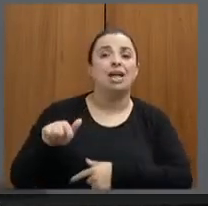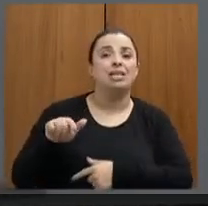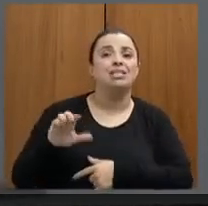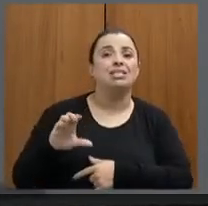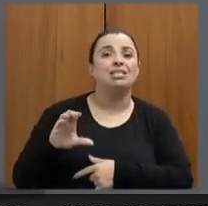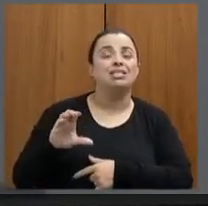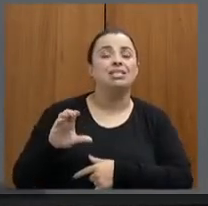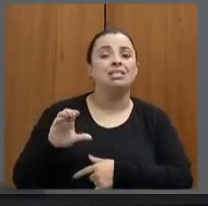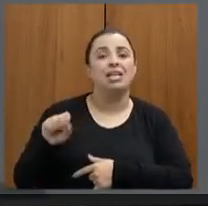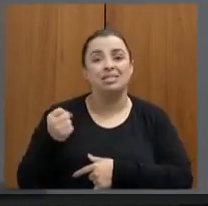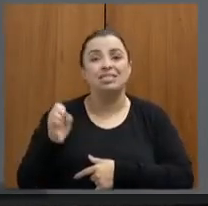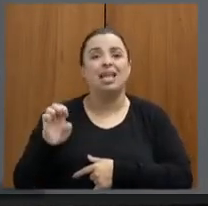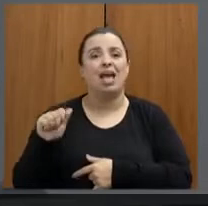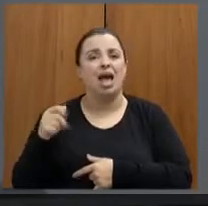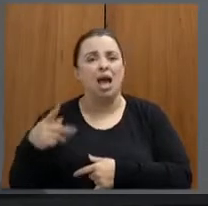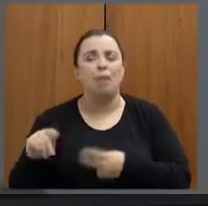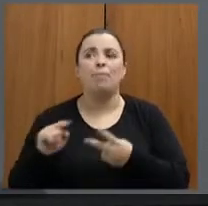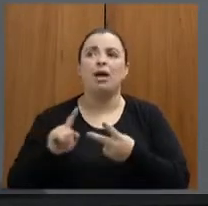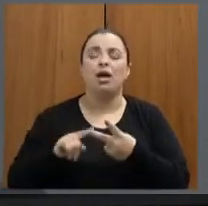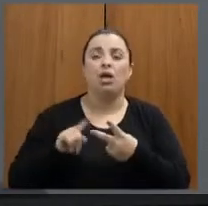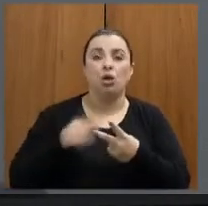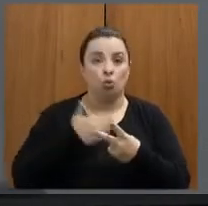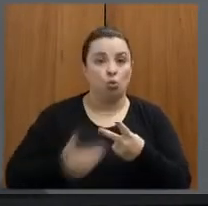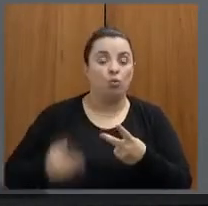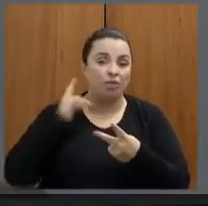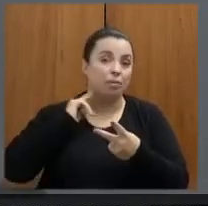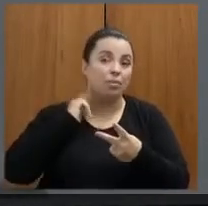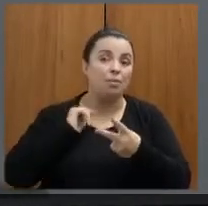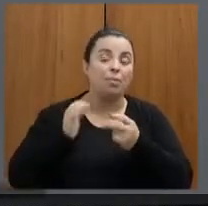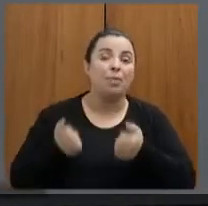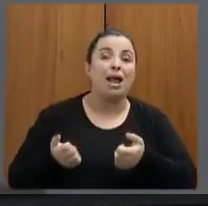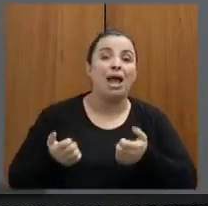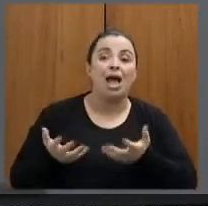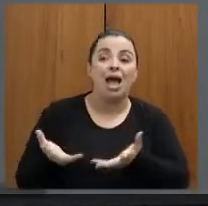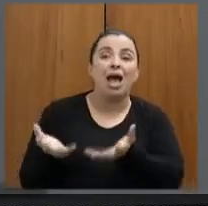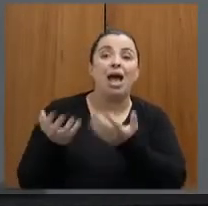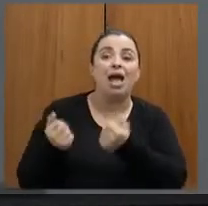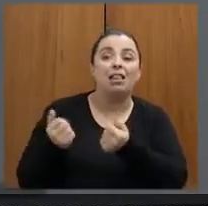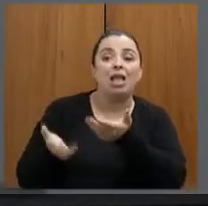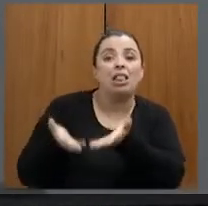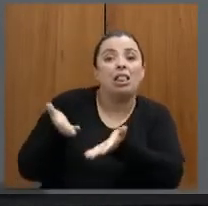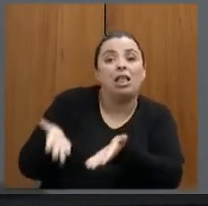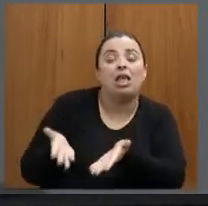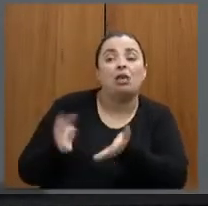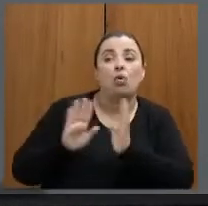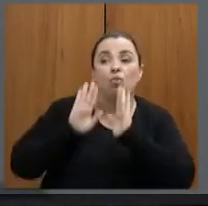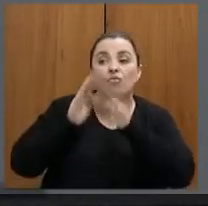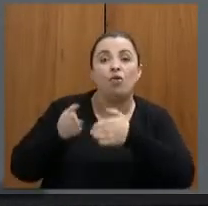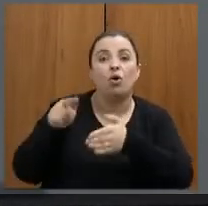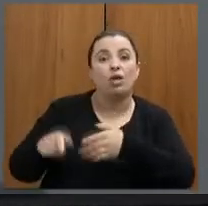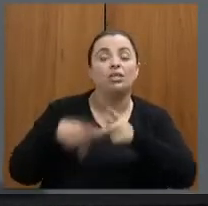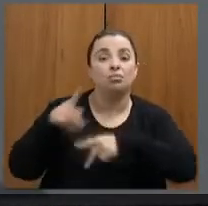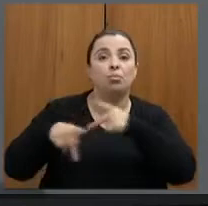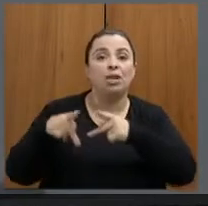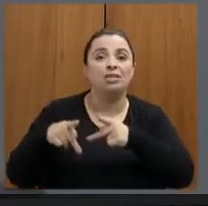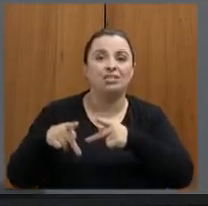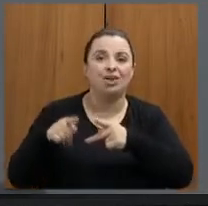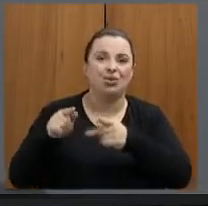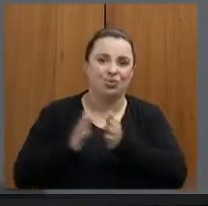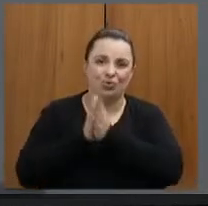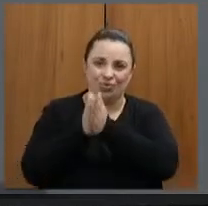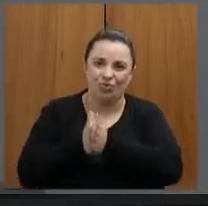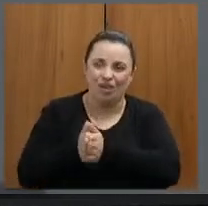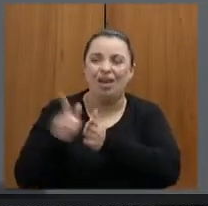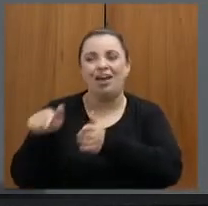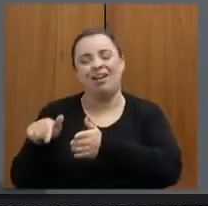atendimento a esta população a população do Vale do Mucuri a população do Vale do Jequitinhonha que a